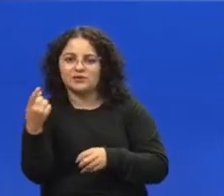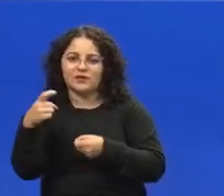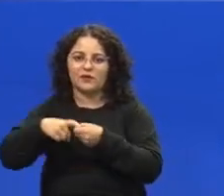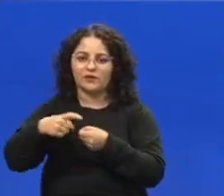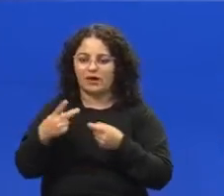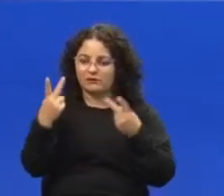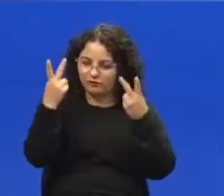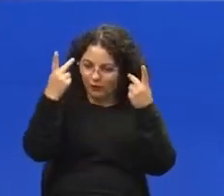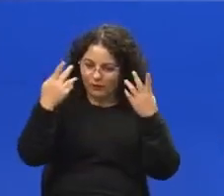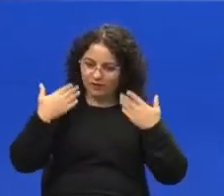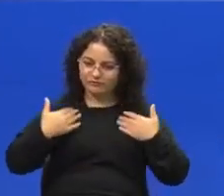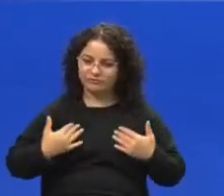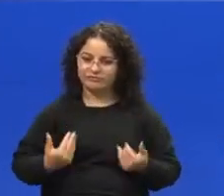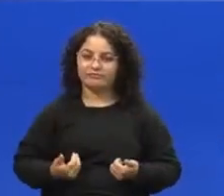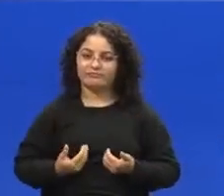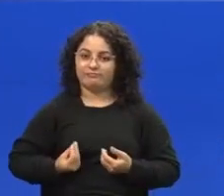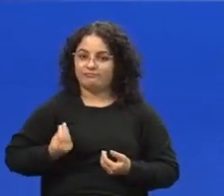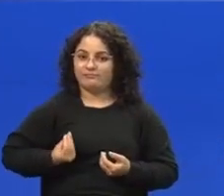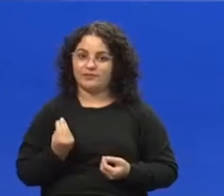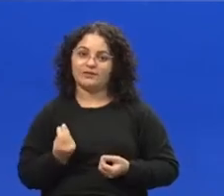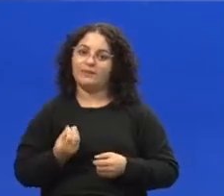e melhor para o paciente.